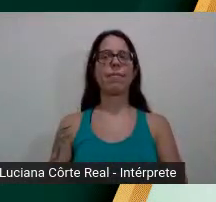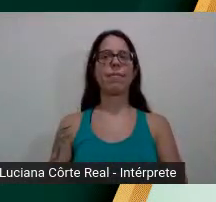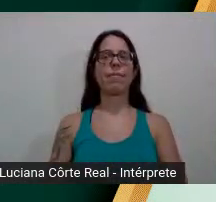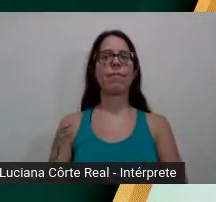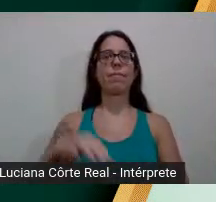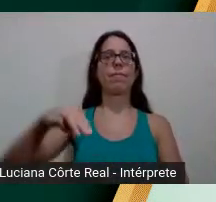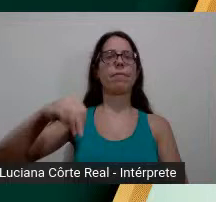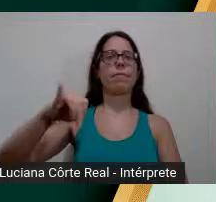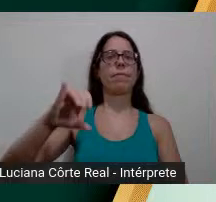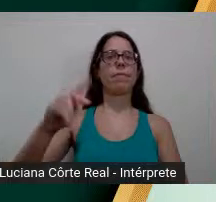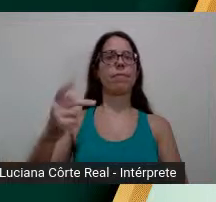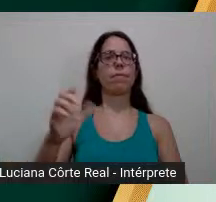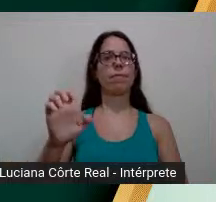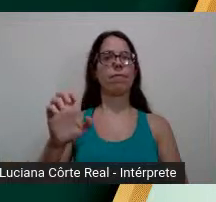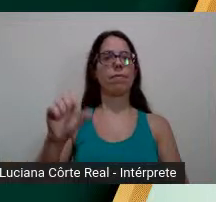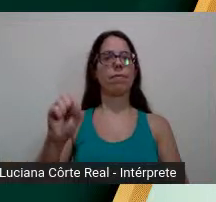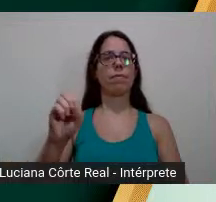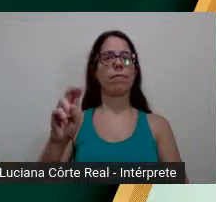Michele de Souza.